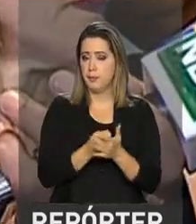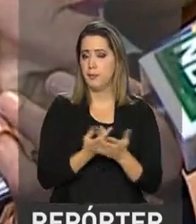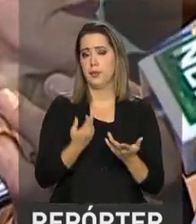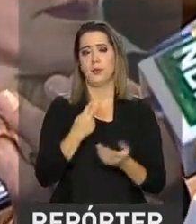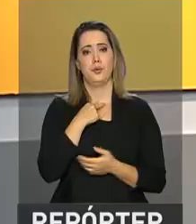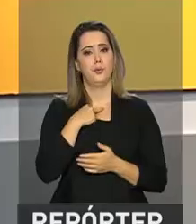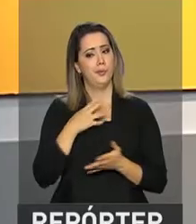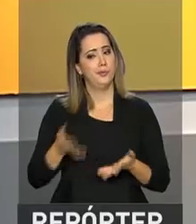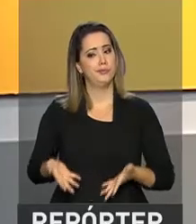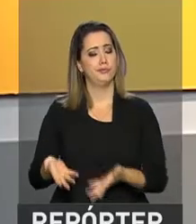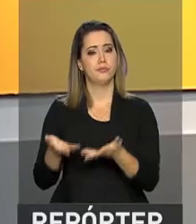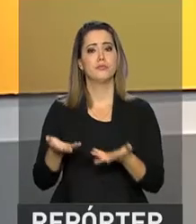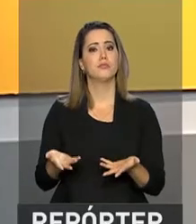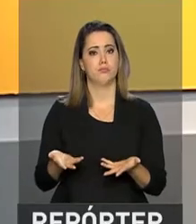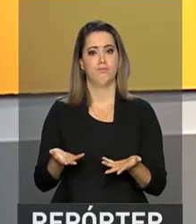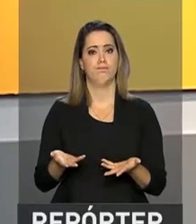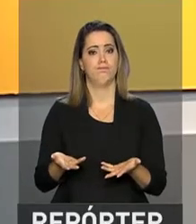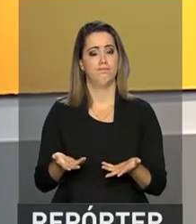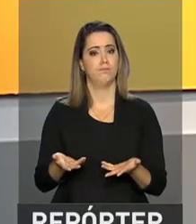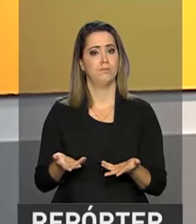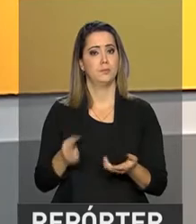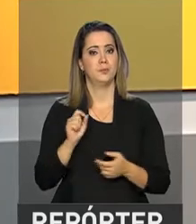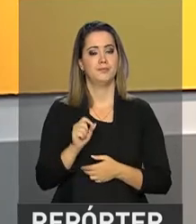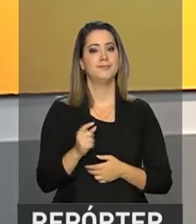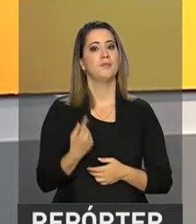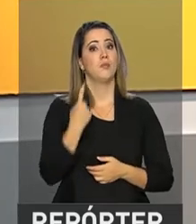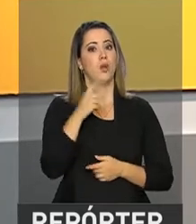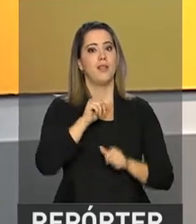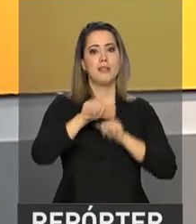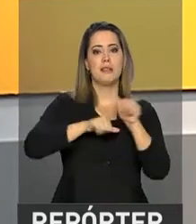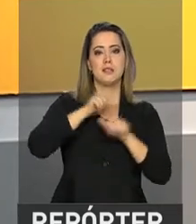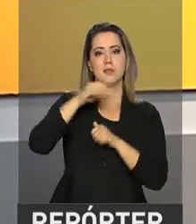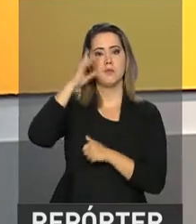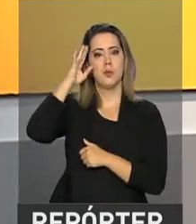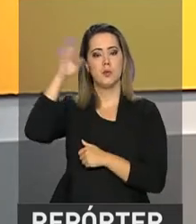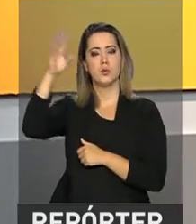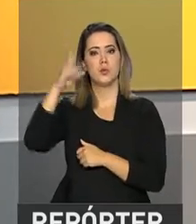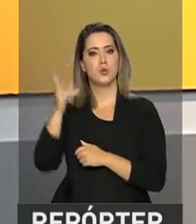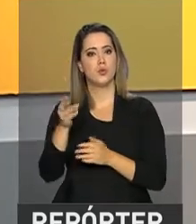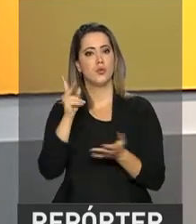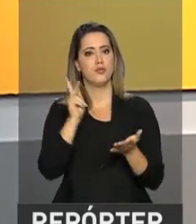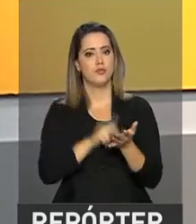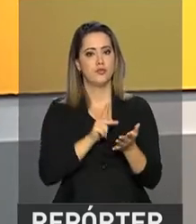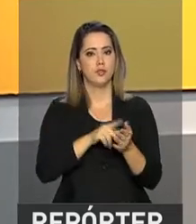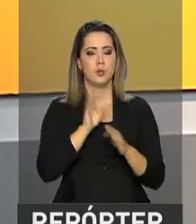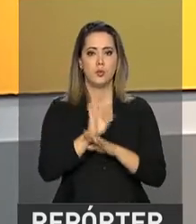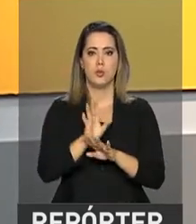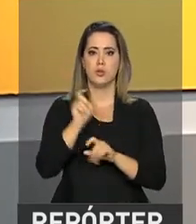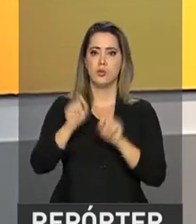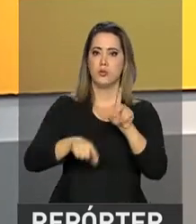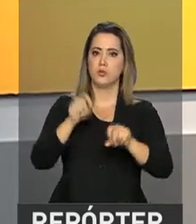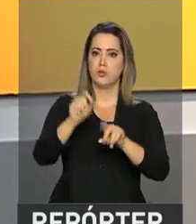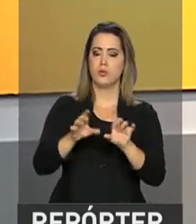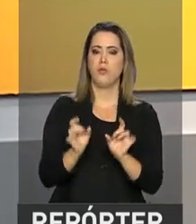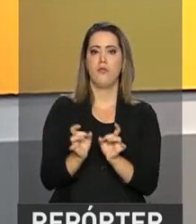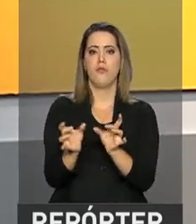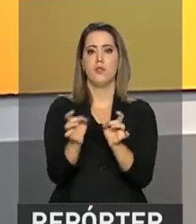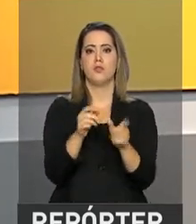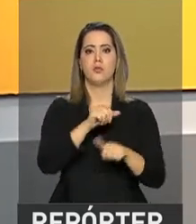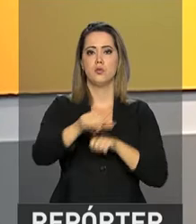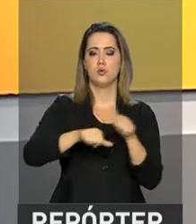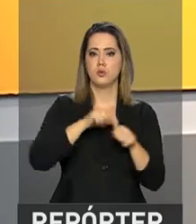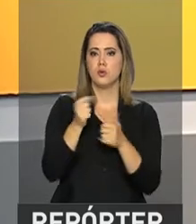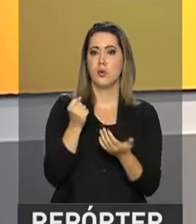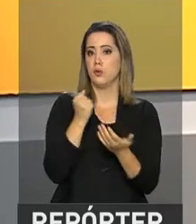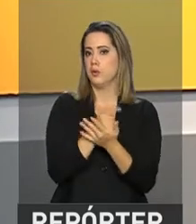incentivo é um jeito de transformar o sonho em realidade com o apoio de quem produz vende troca